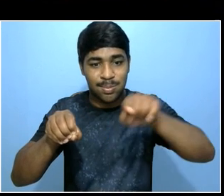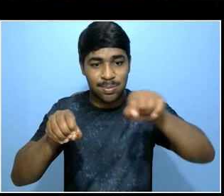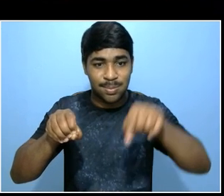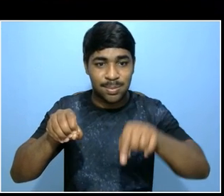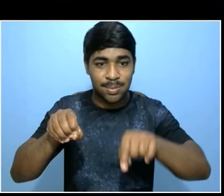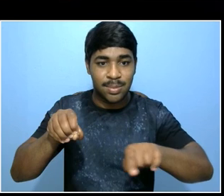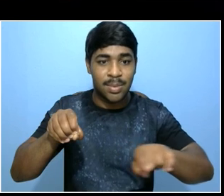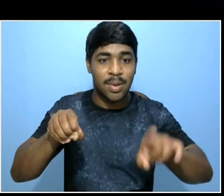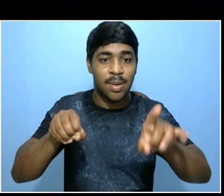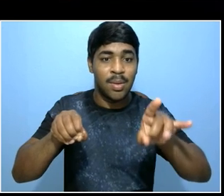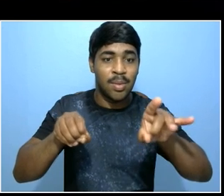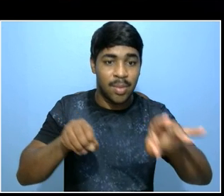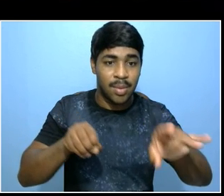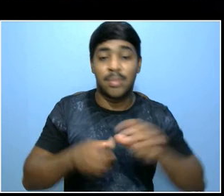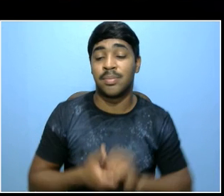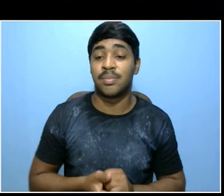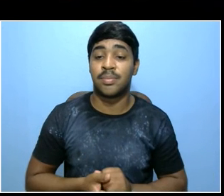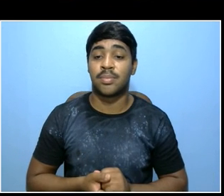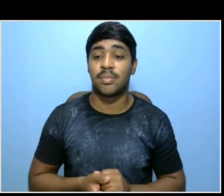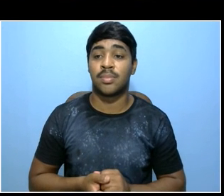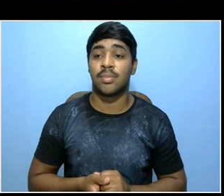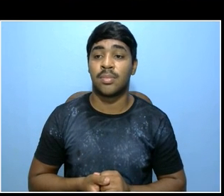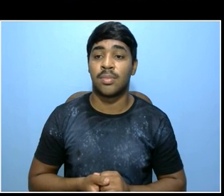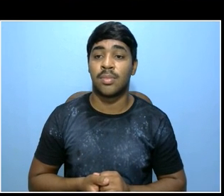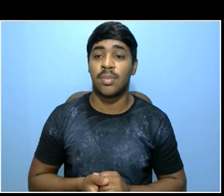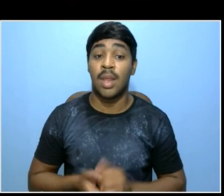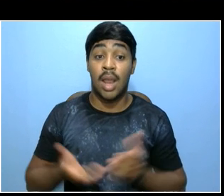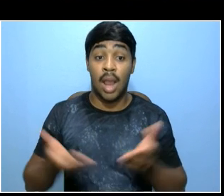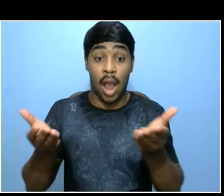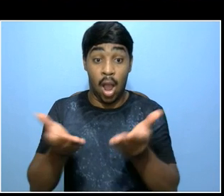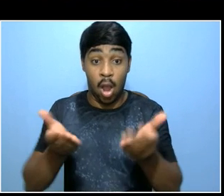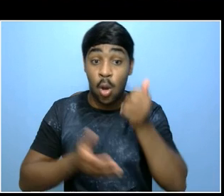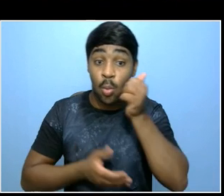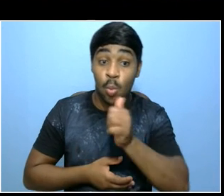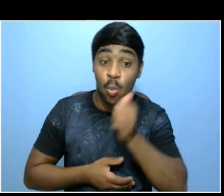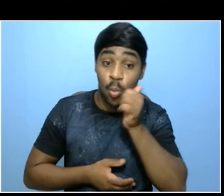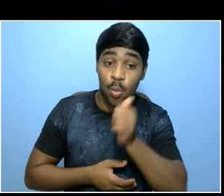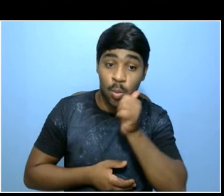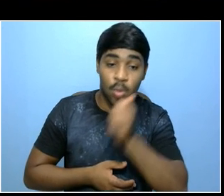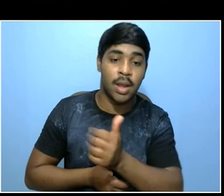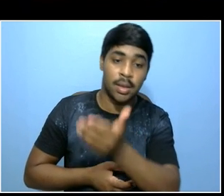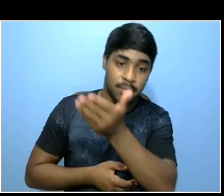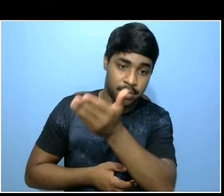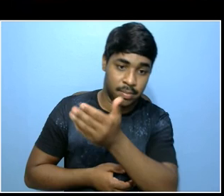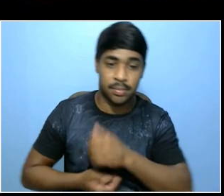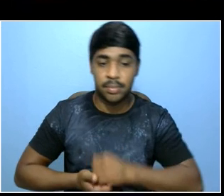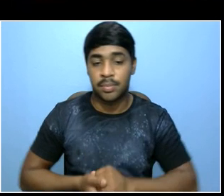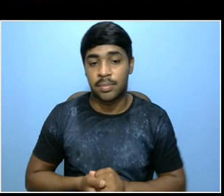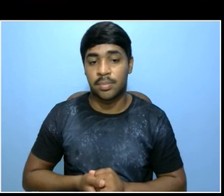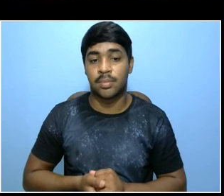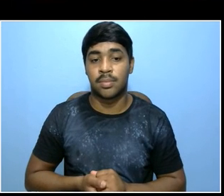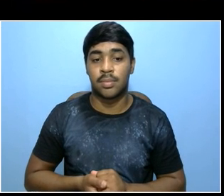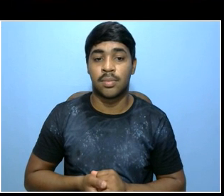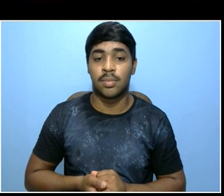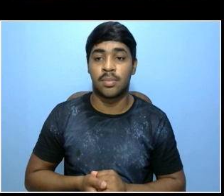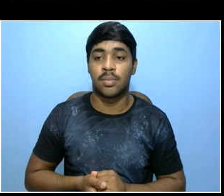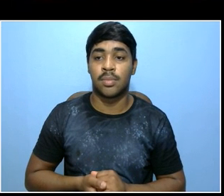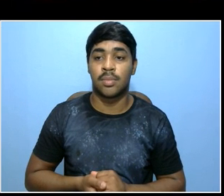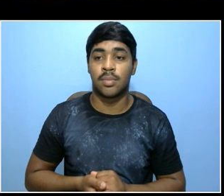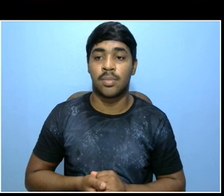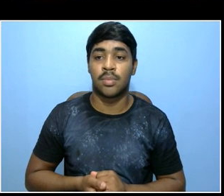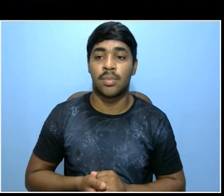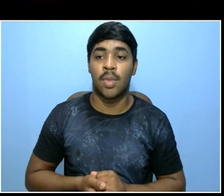eliminado através da uretra. Vamos ver agora sobre o sistema genital feminino. Então, o sistema genital feminino